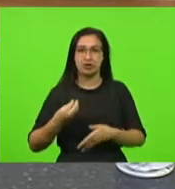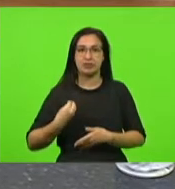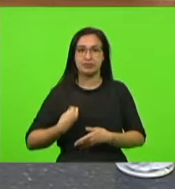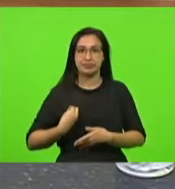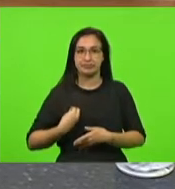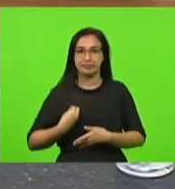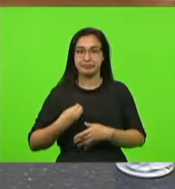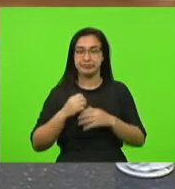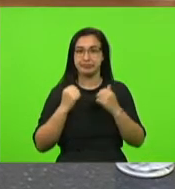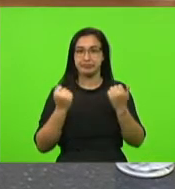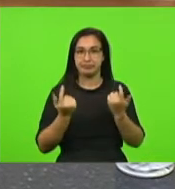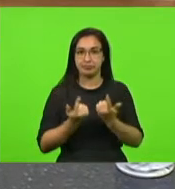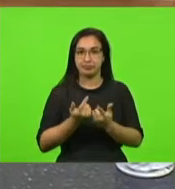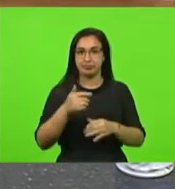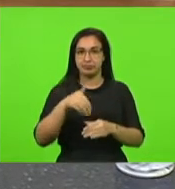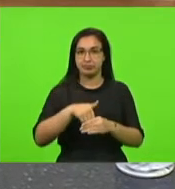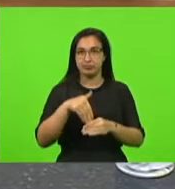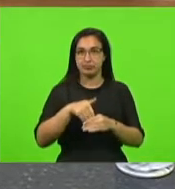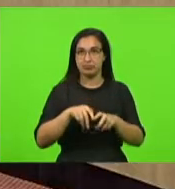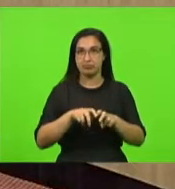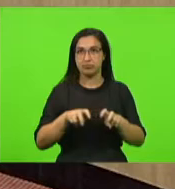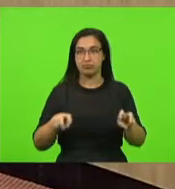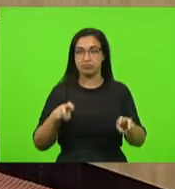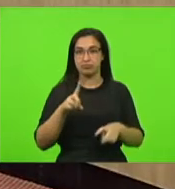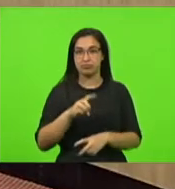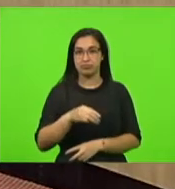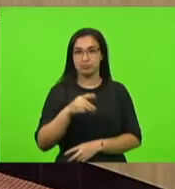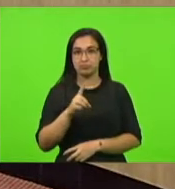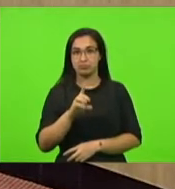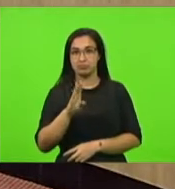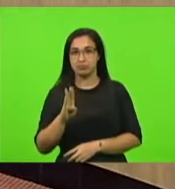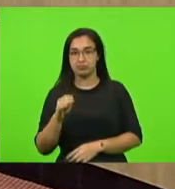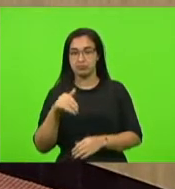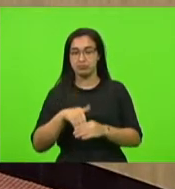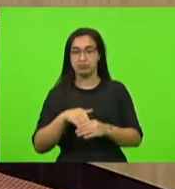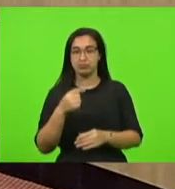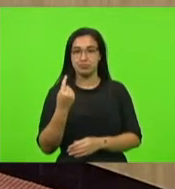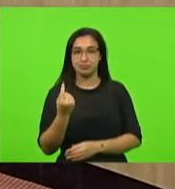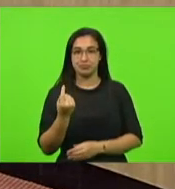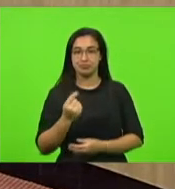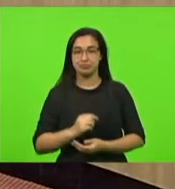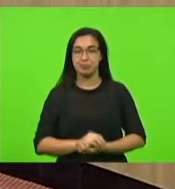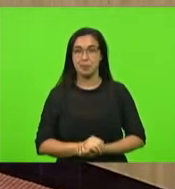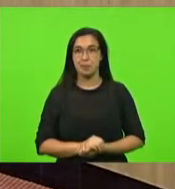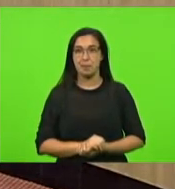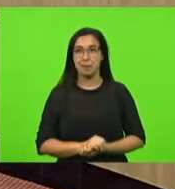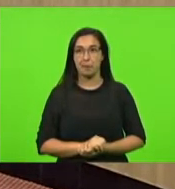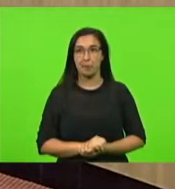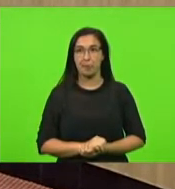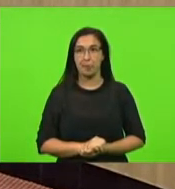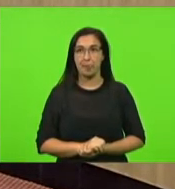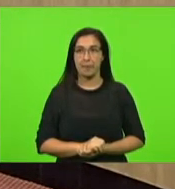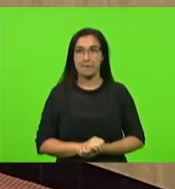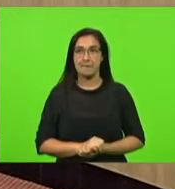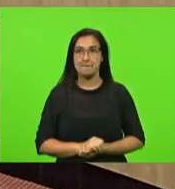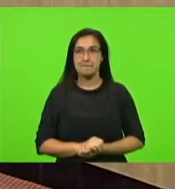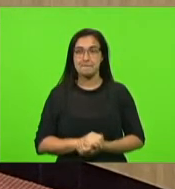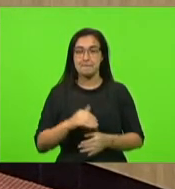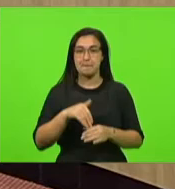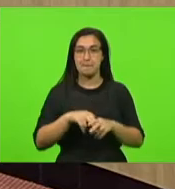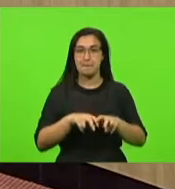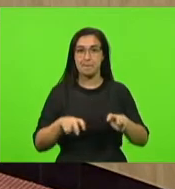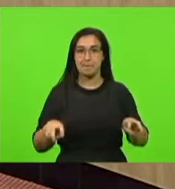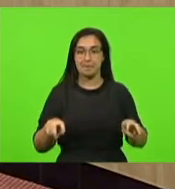do MDB vota 1. Senhor presidente. Para encaminhamento de voto, com a palavra o deputado Ismael dos Santos. A bancada do PSC